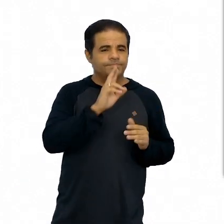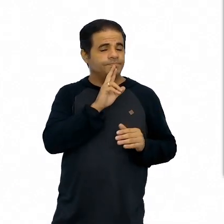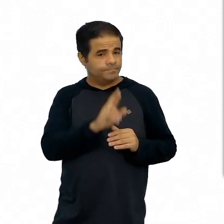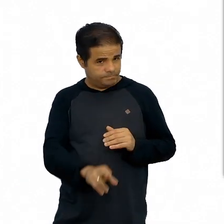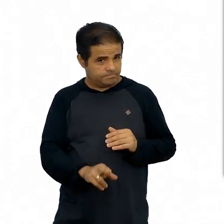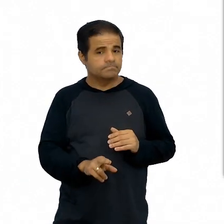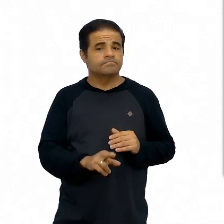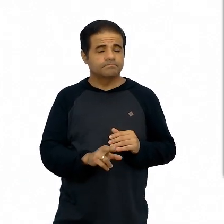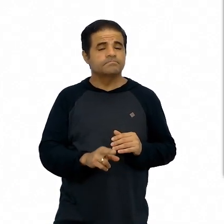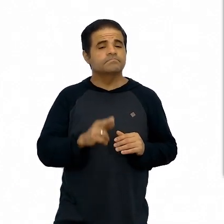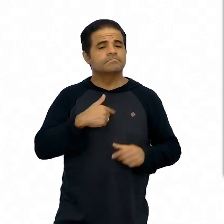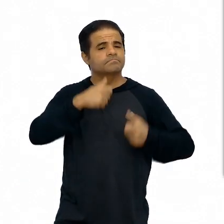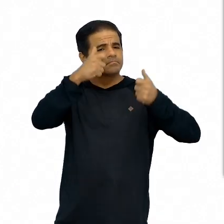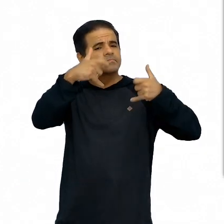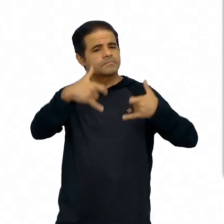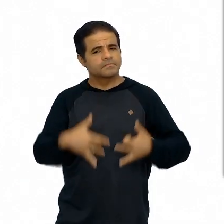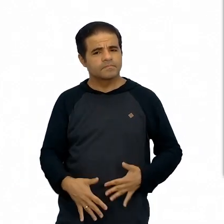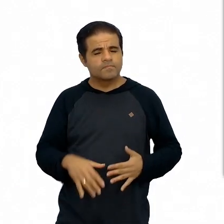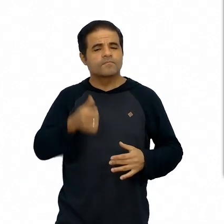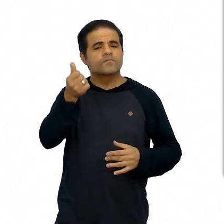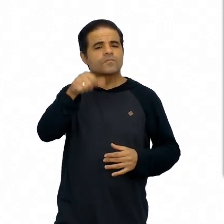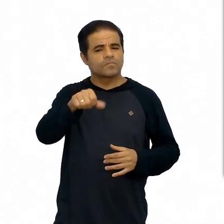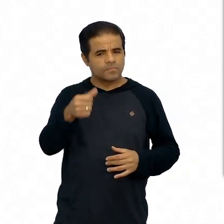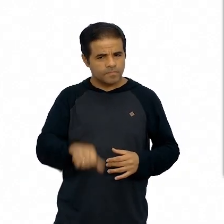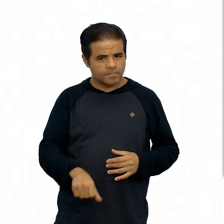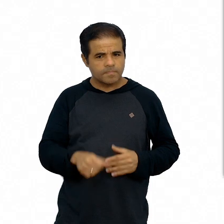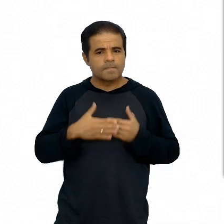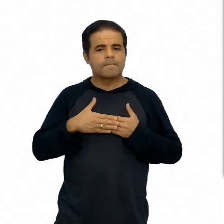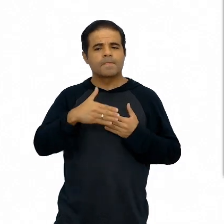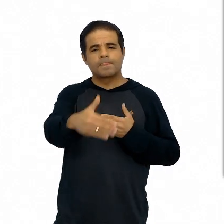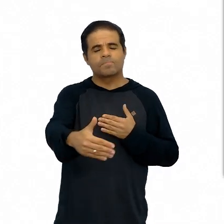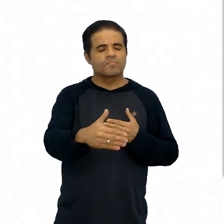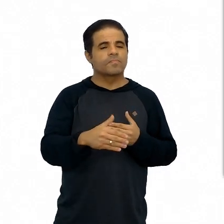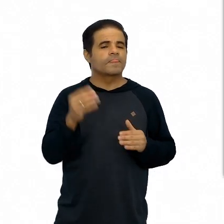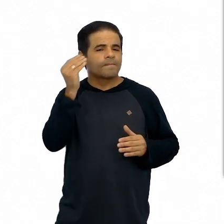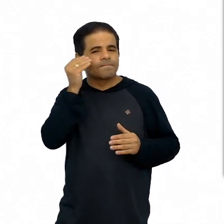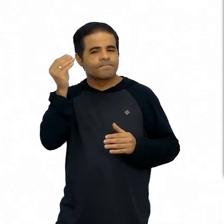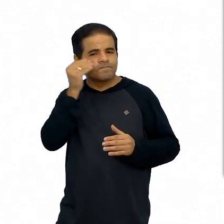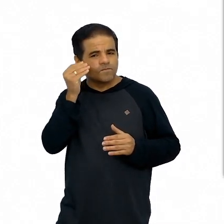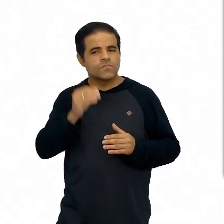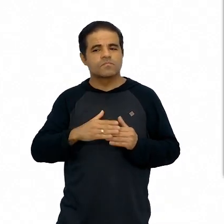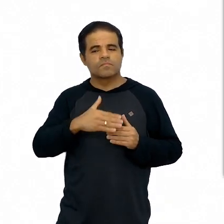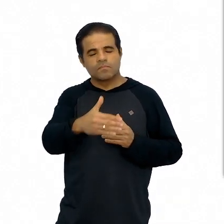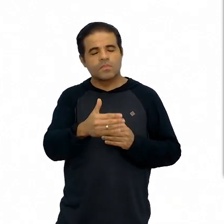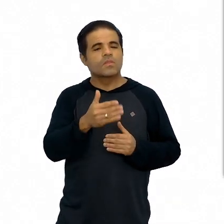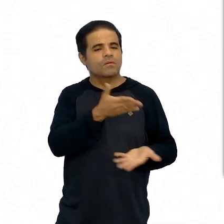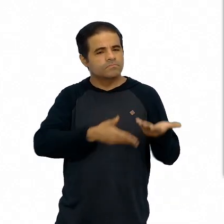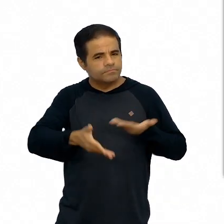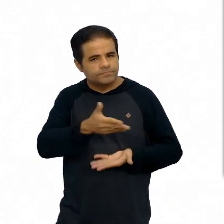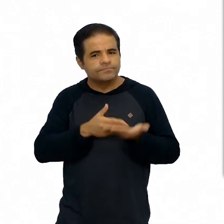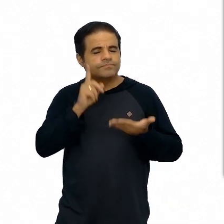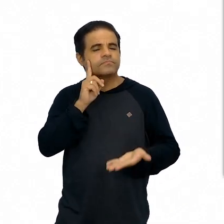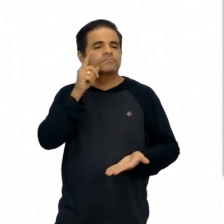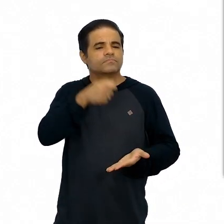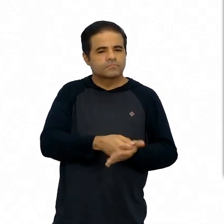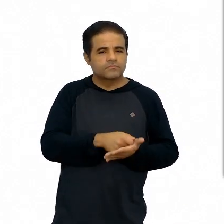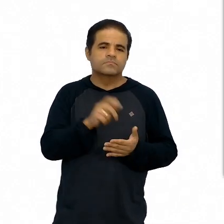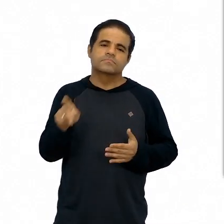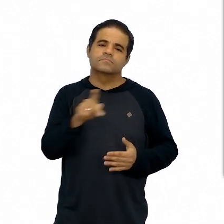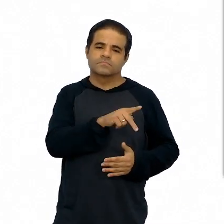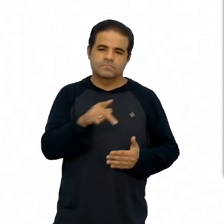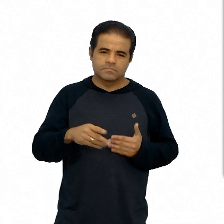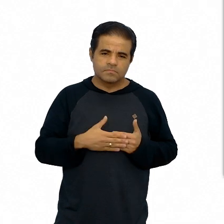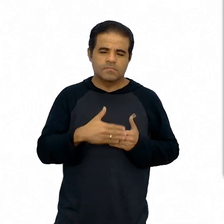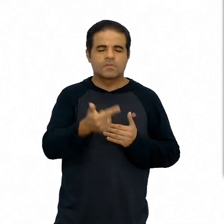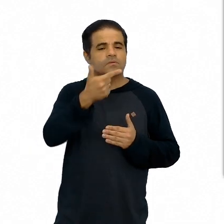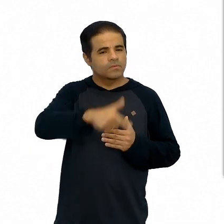obtido dessas avaliações servirão, né, de evidências nas tomadas de decisões pelo professor